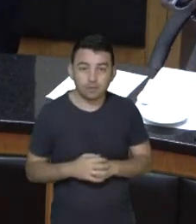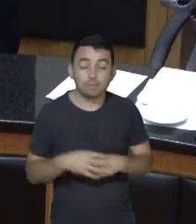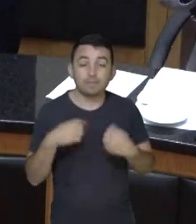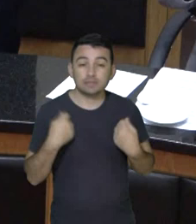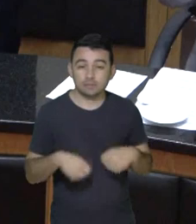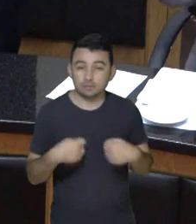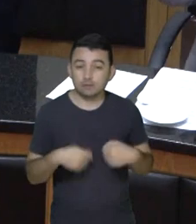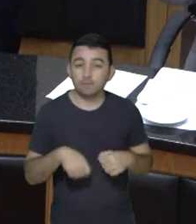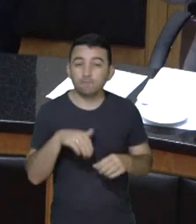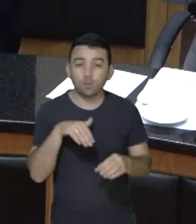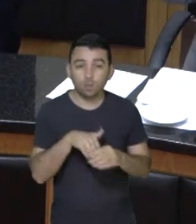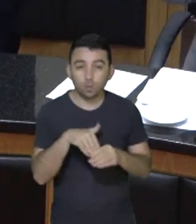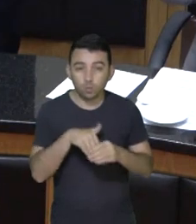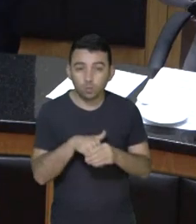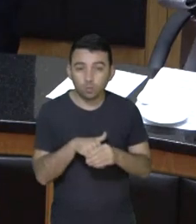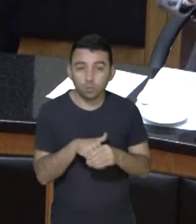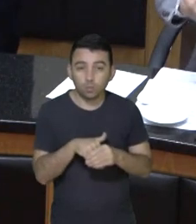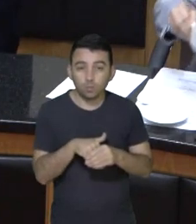votar